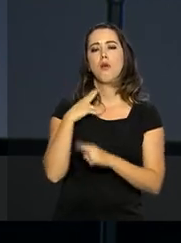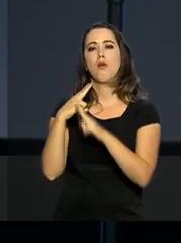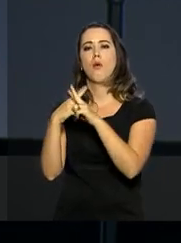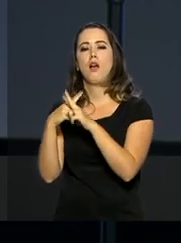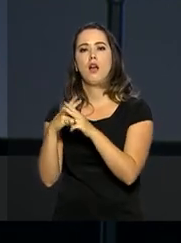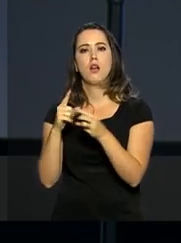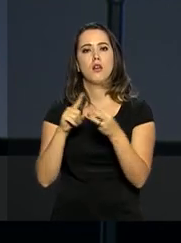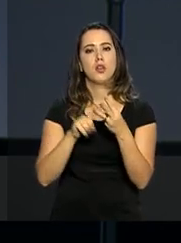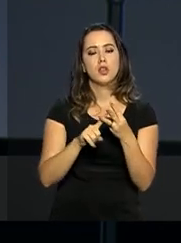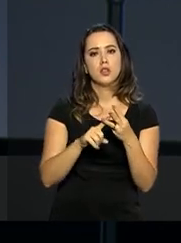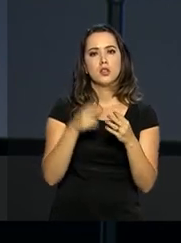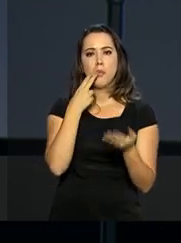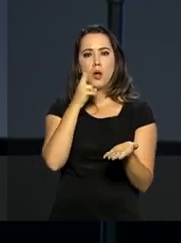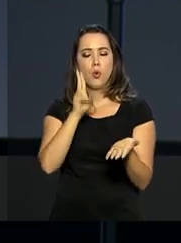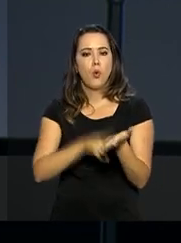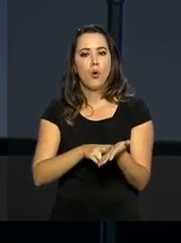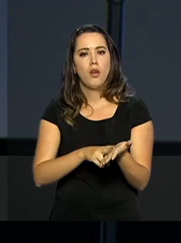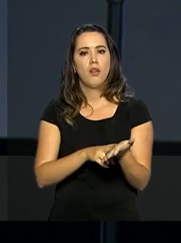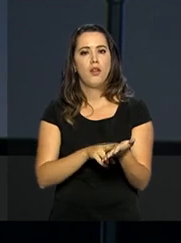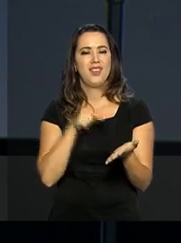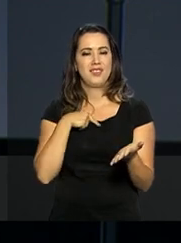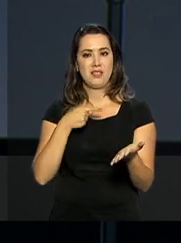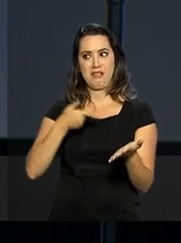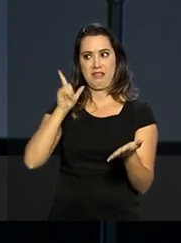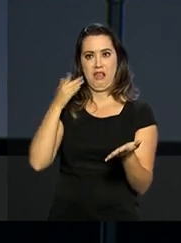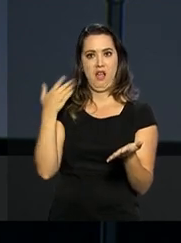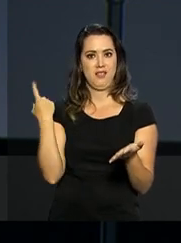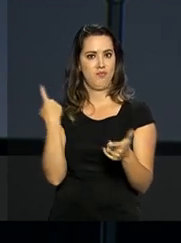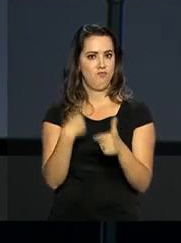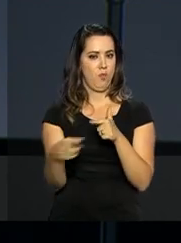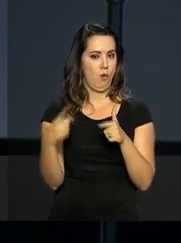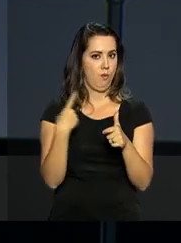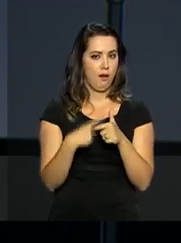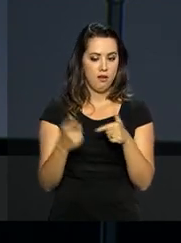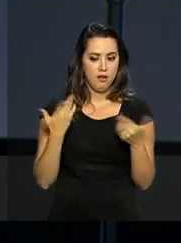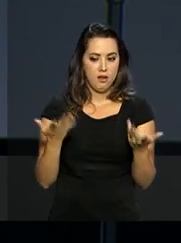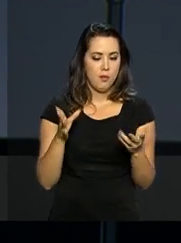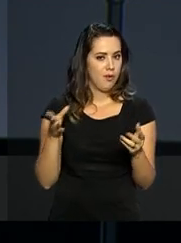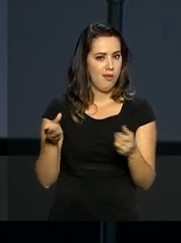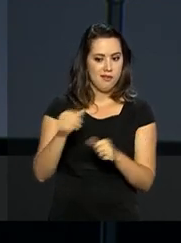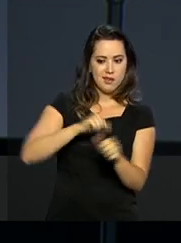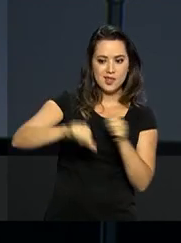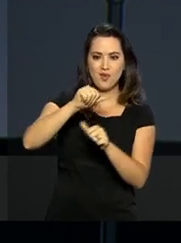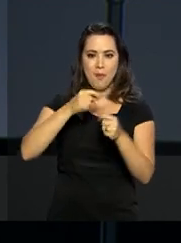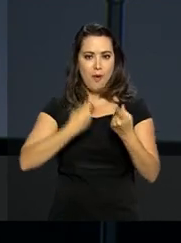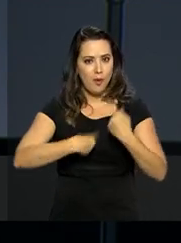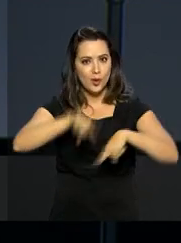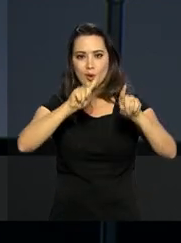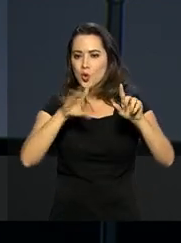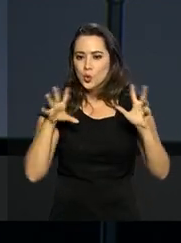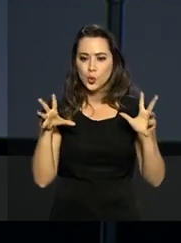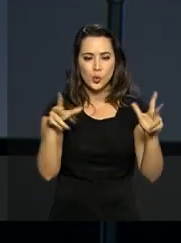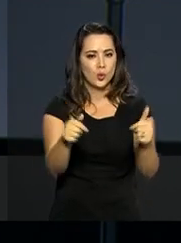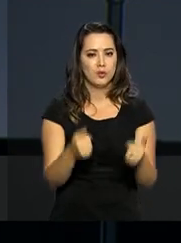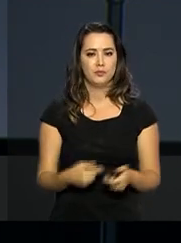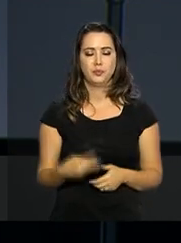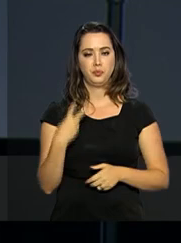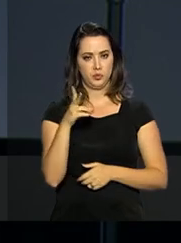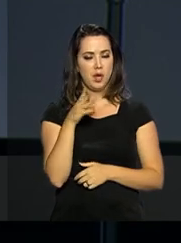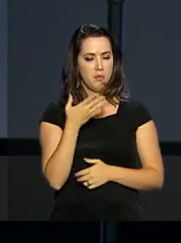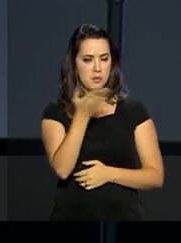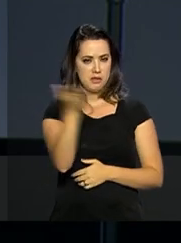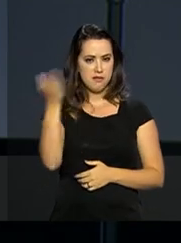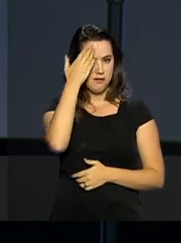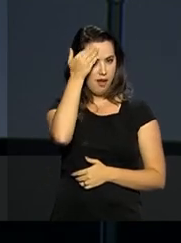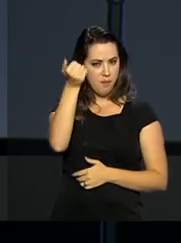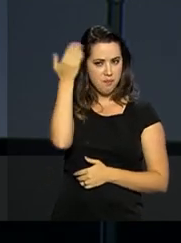Federal, Correios, que estavam numa situação desastrosa, foram inteiramente recuperadas. Para se ter uma ideia, há duas semanas, três semanas